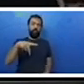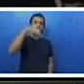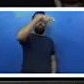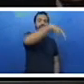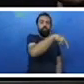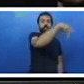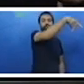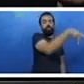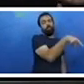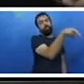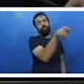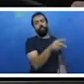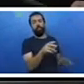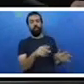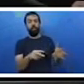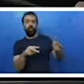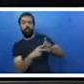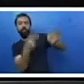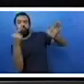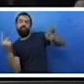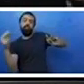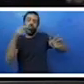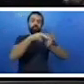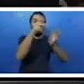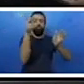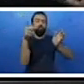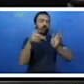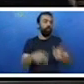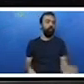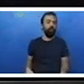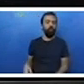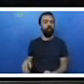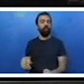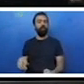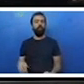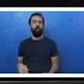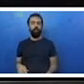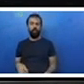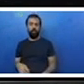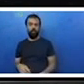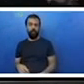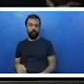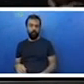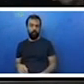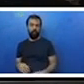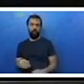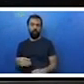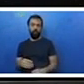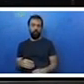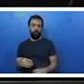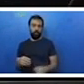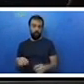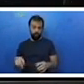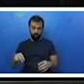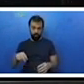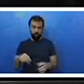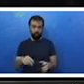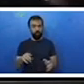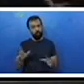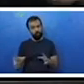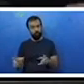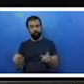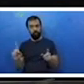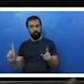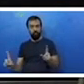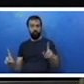saltar sobre muros, sobre muretas. Então o parkour é uma atividade física de transposição, de deslocamento de um lugar para o